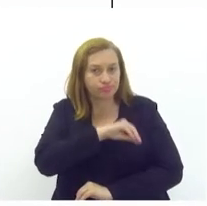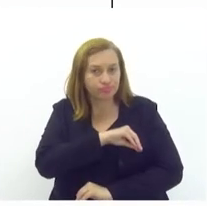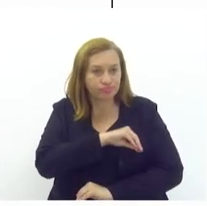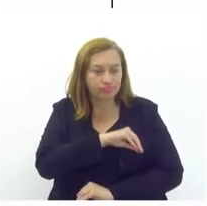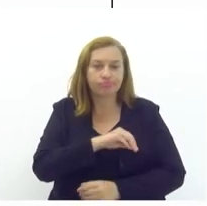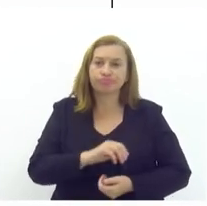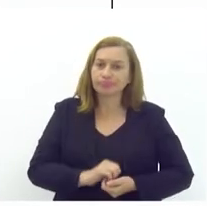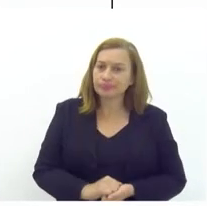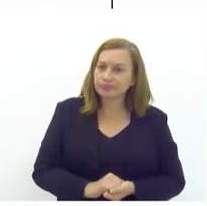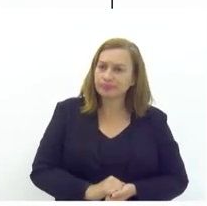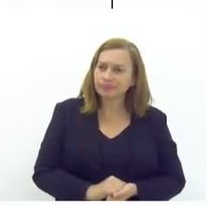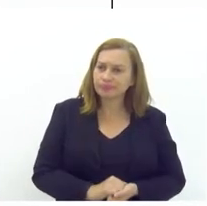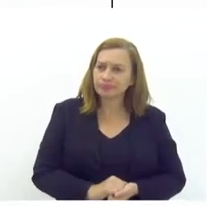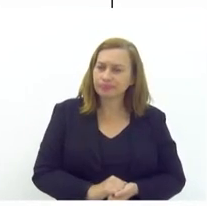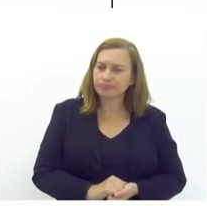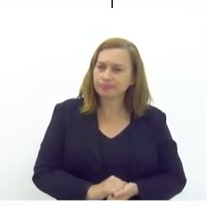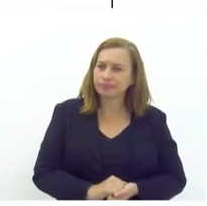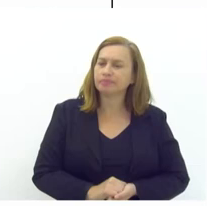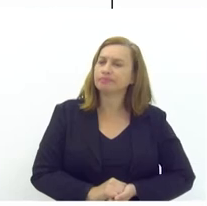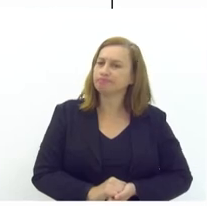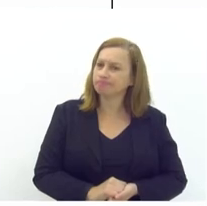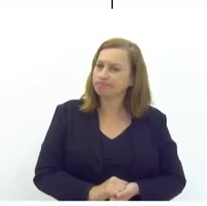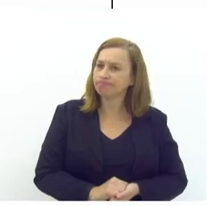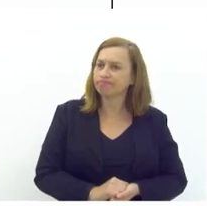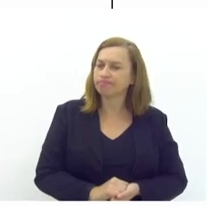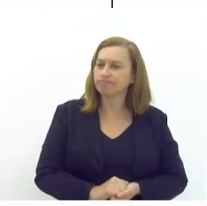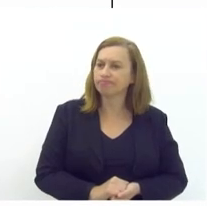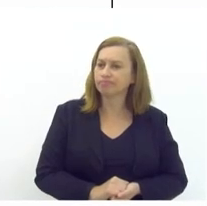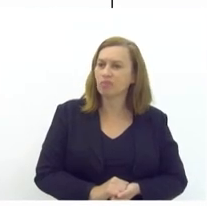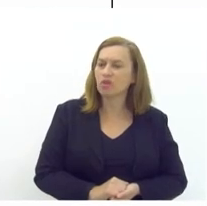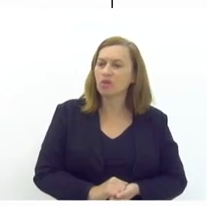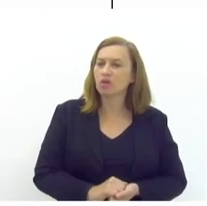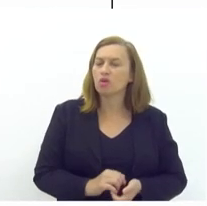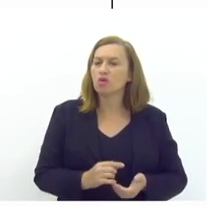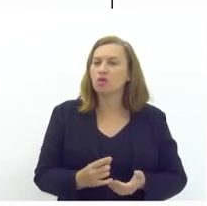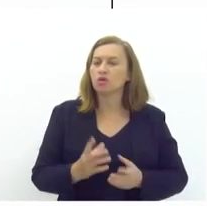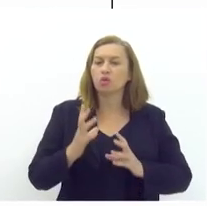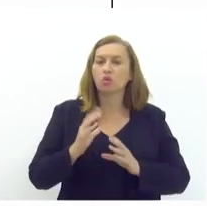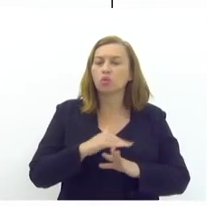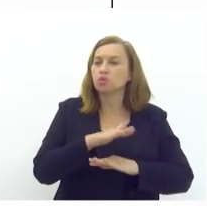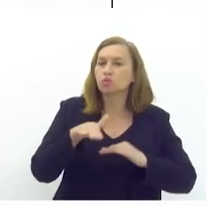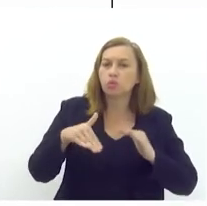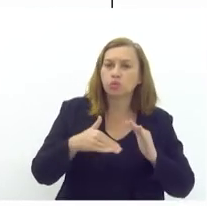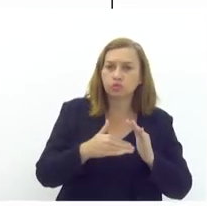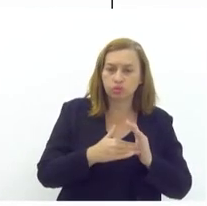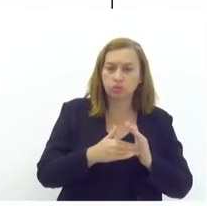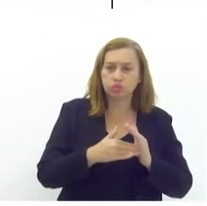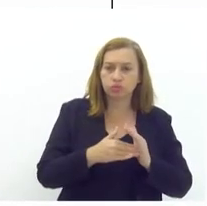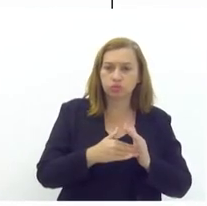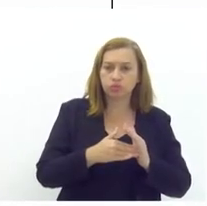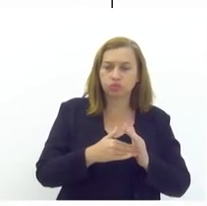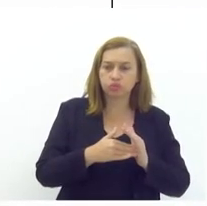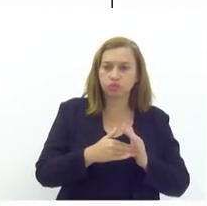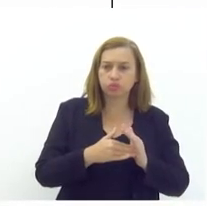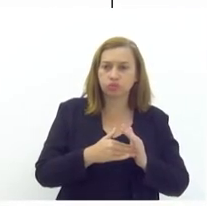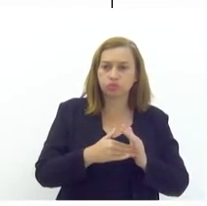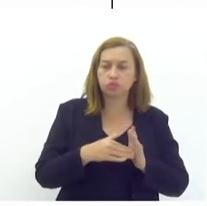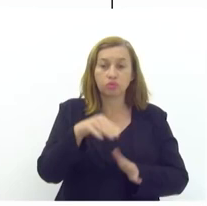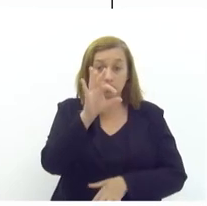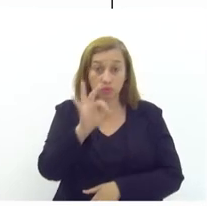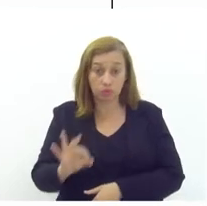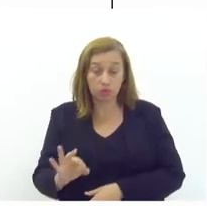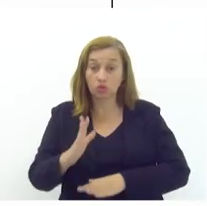se dará em bisinetem uma vez que o total da receita ou ferida pelos profissionais